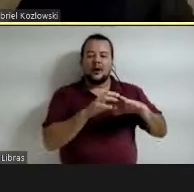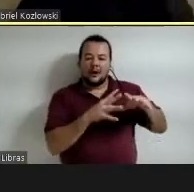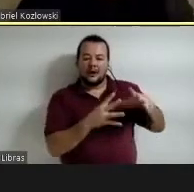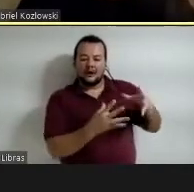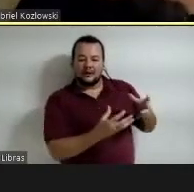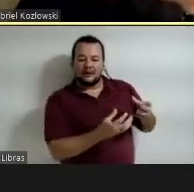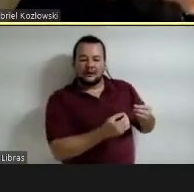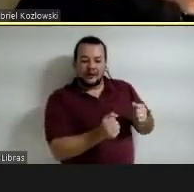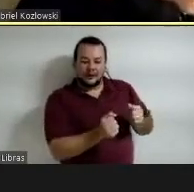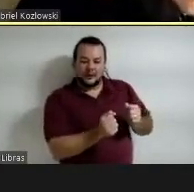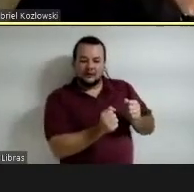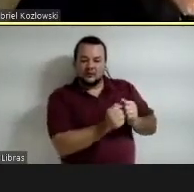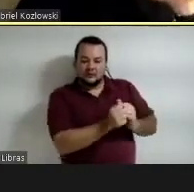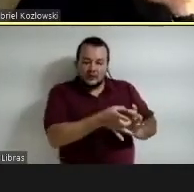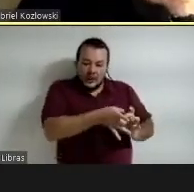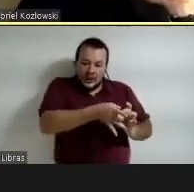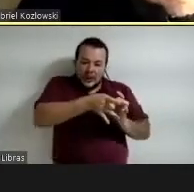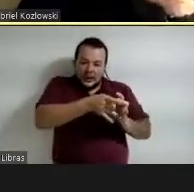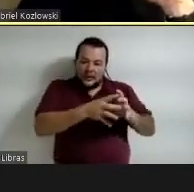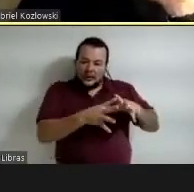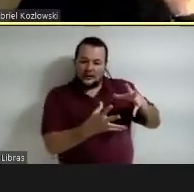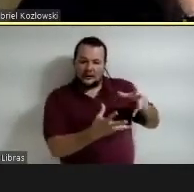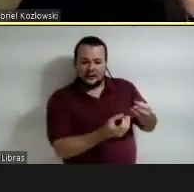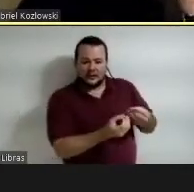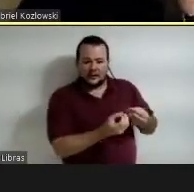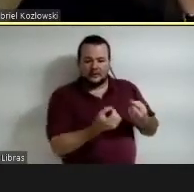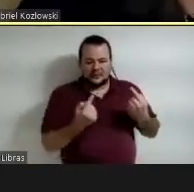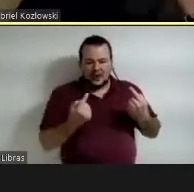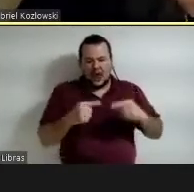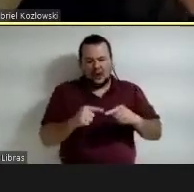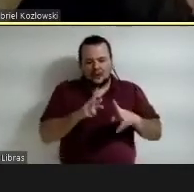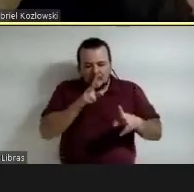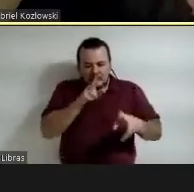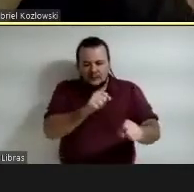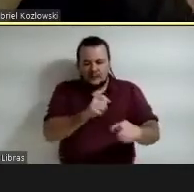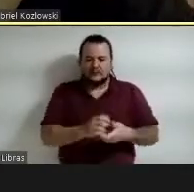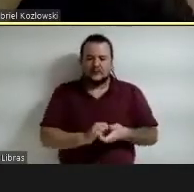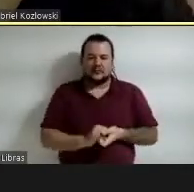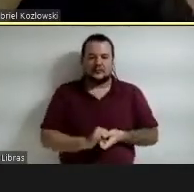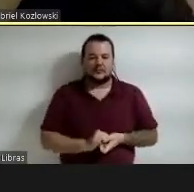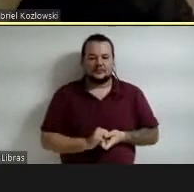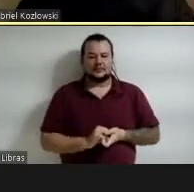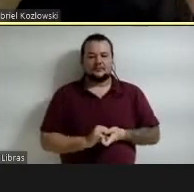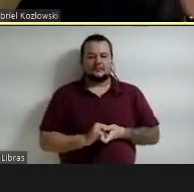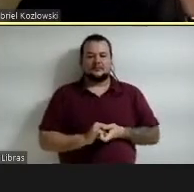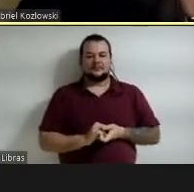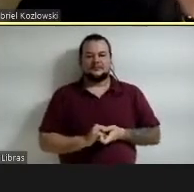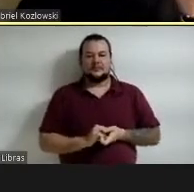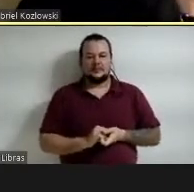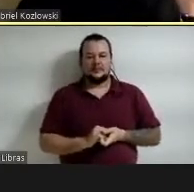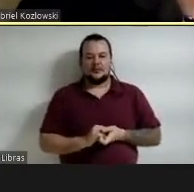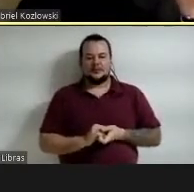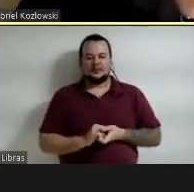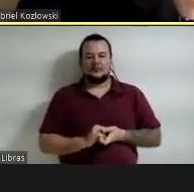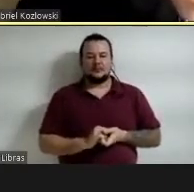terra é nosso maior desafio. T.J. Demos é outro. Ele argumenta que a terminologia